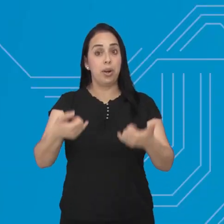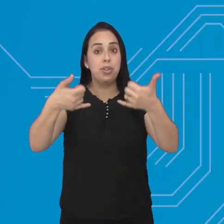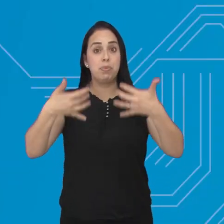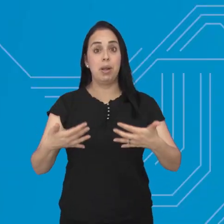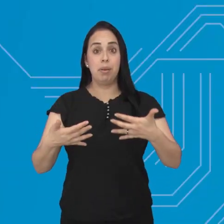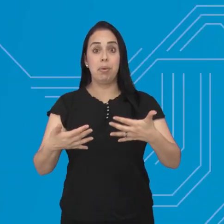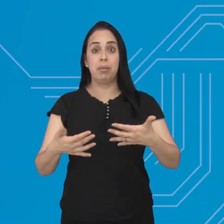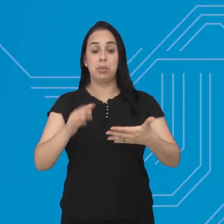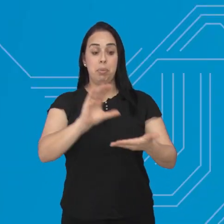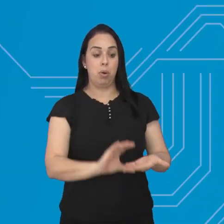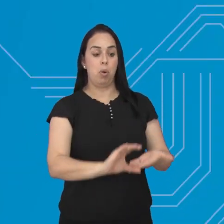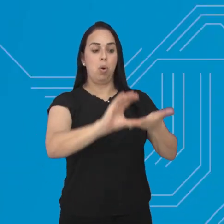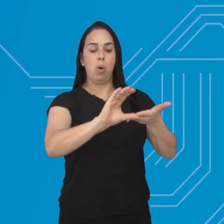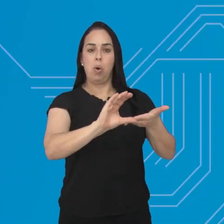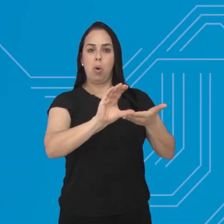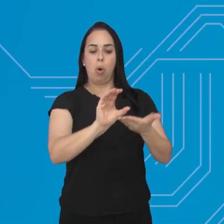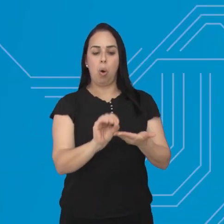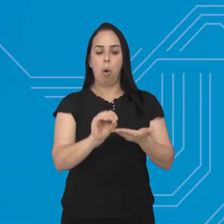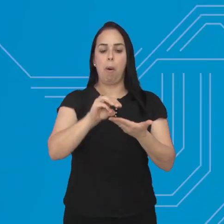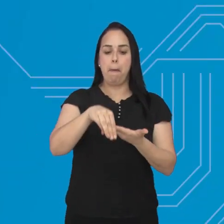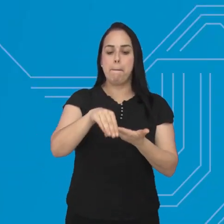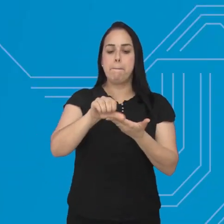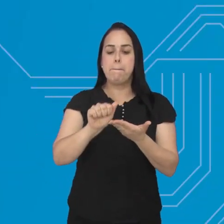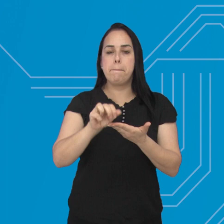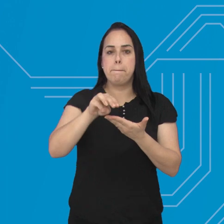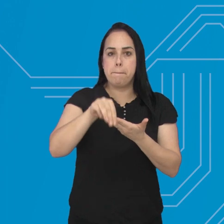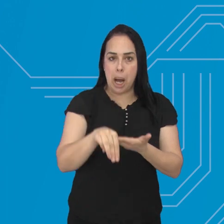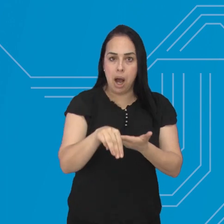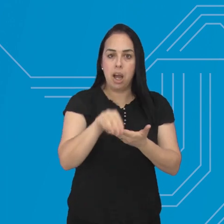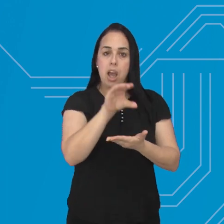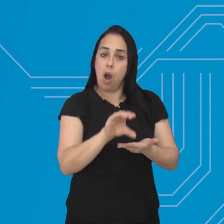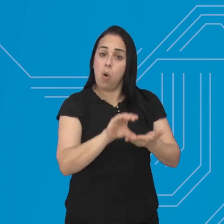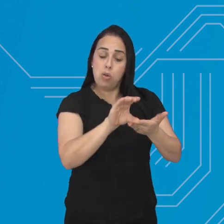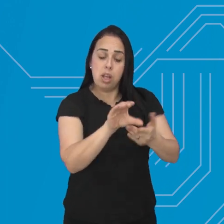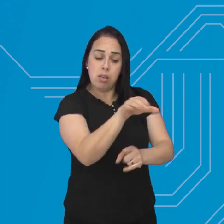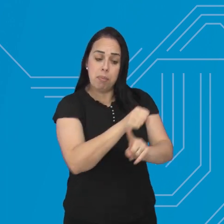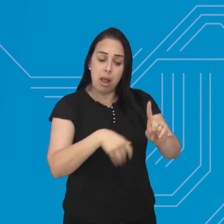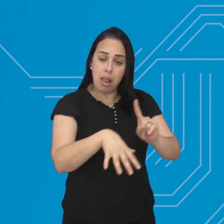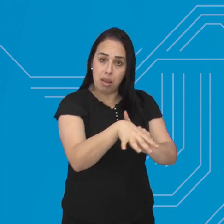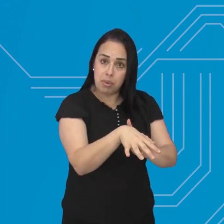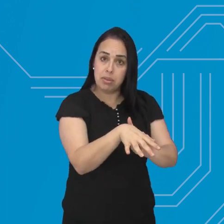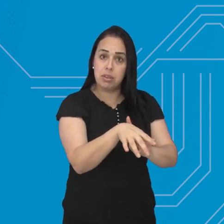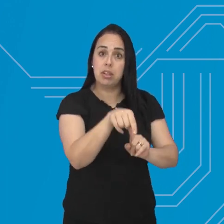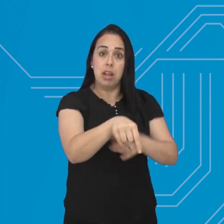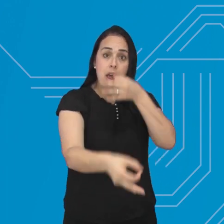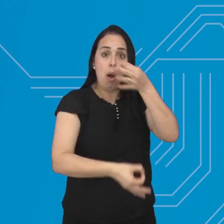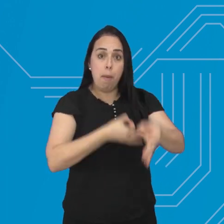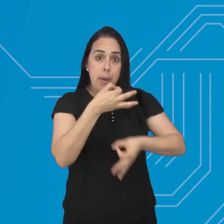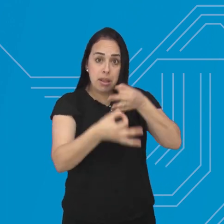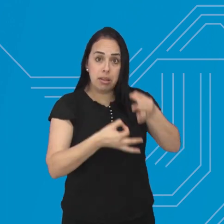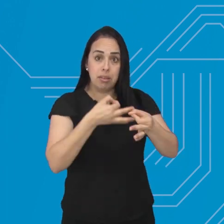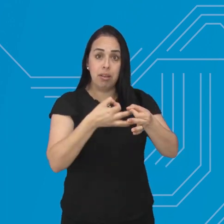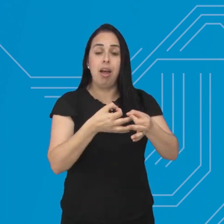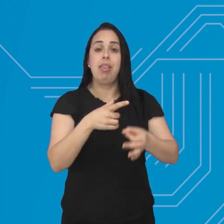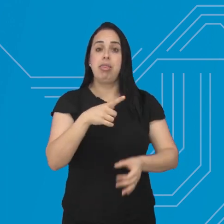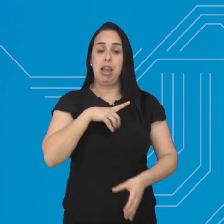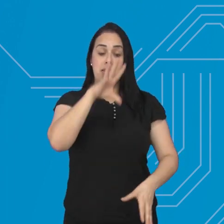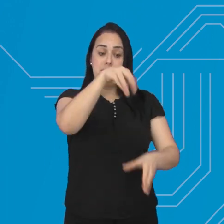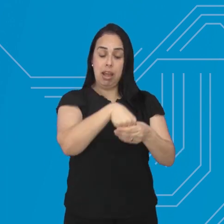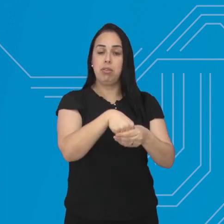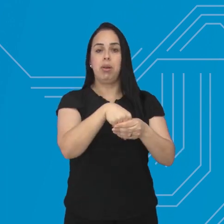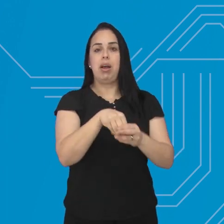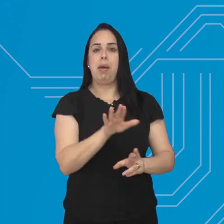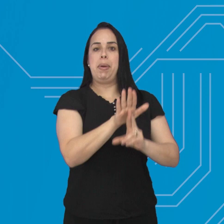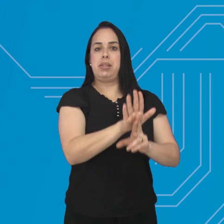Agora a gente fala sobre a atuação do COMAN, que é o Conselho Municipal de Meio Ambiente. Esse é um órgão deliberativo formado